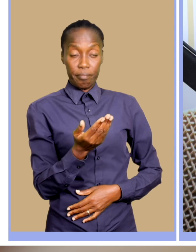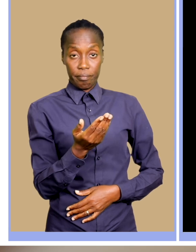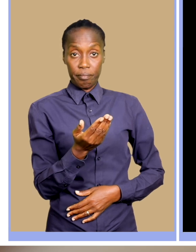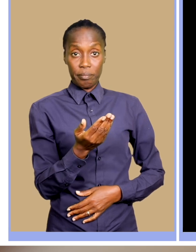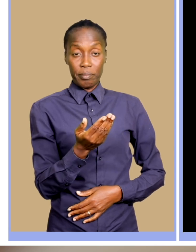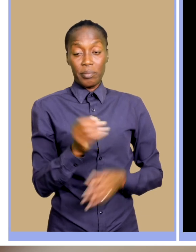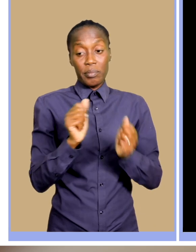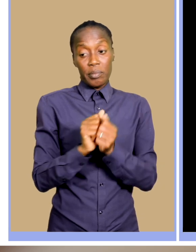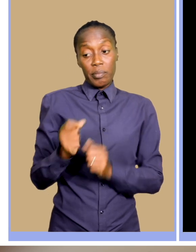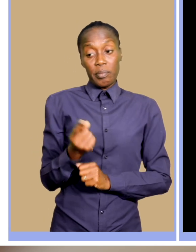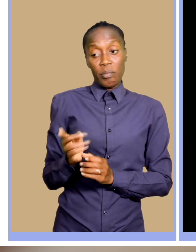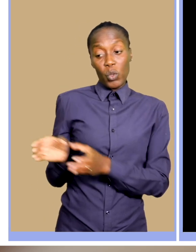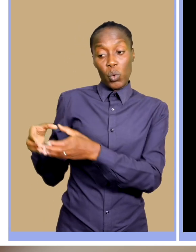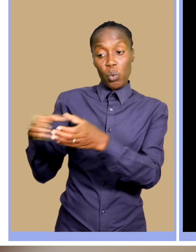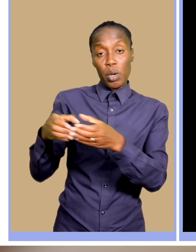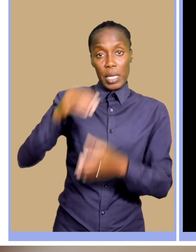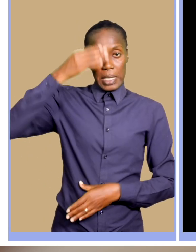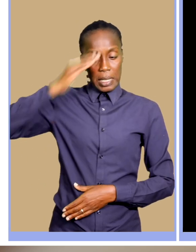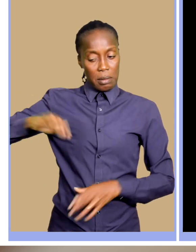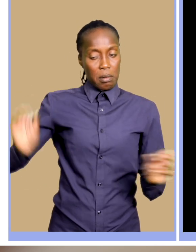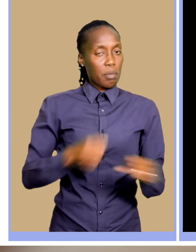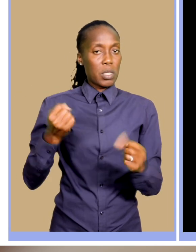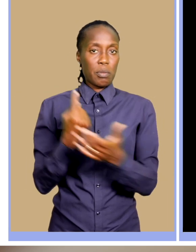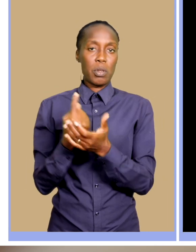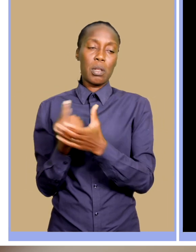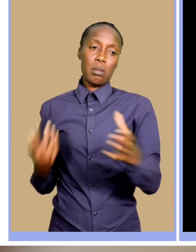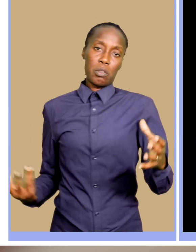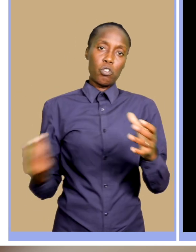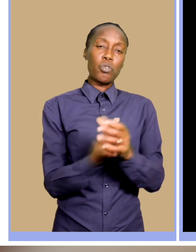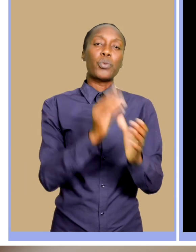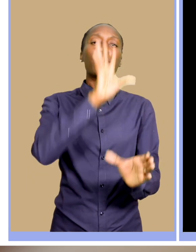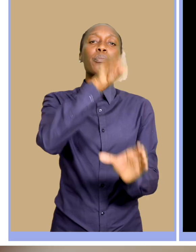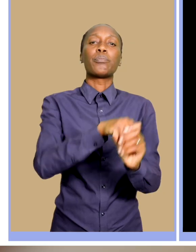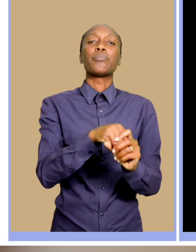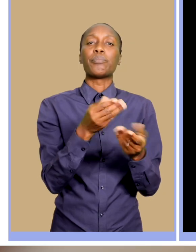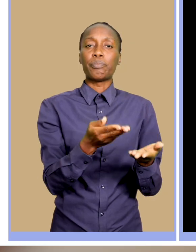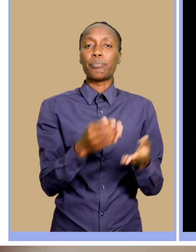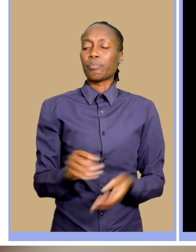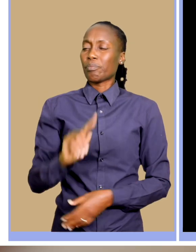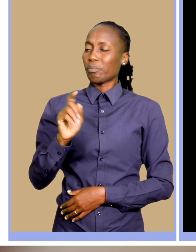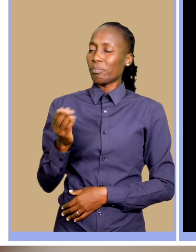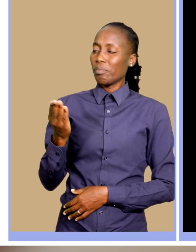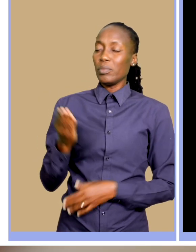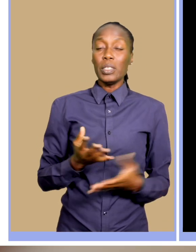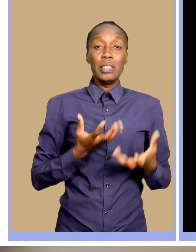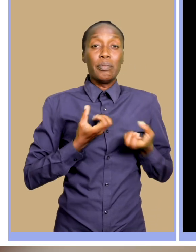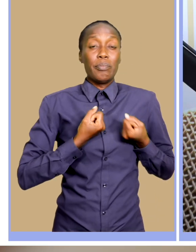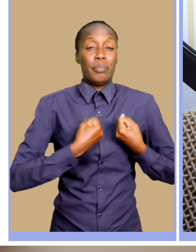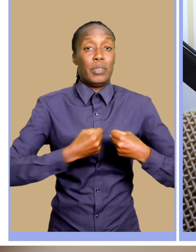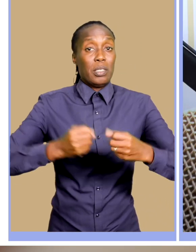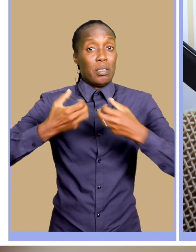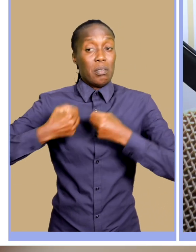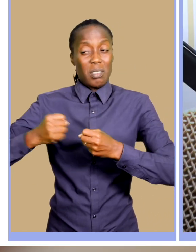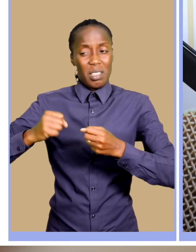nenhum grupo de fora. Nestas atividades que têm desenvolvido, tem incluído toda a tipologia de deficiência ou nem é por